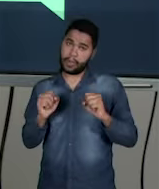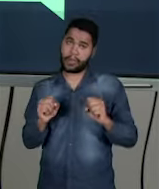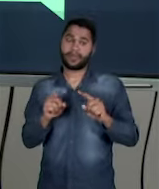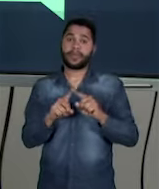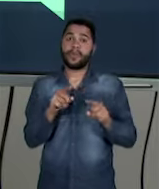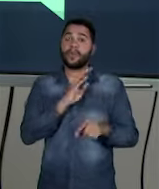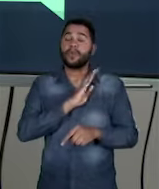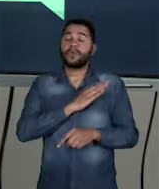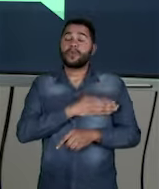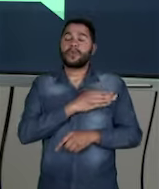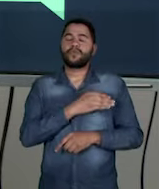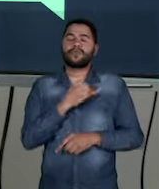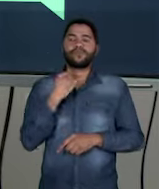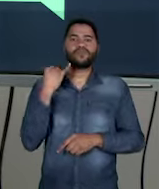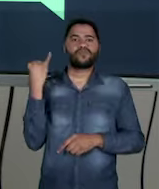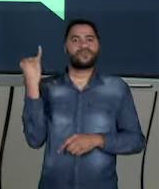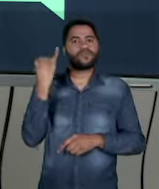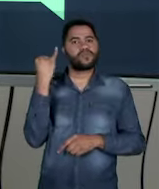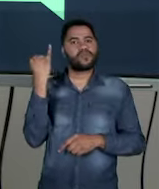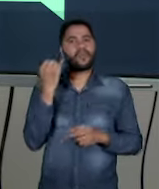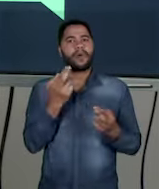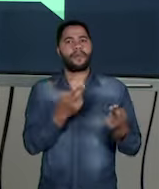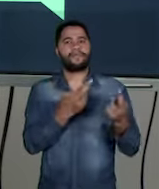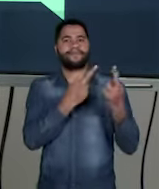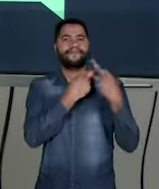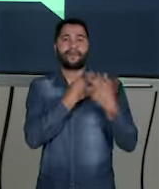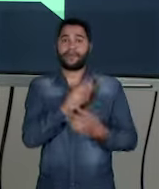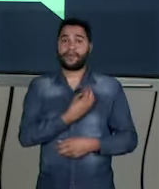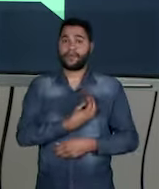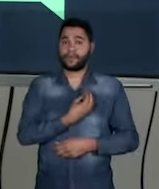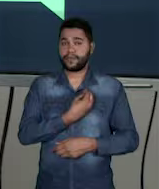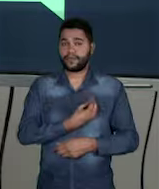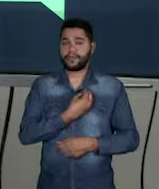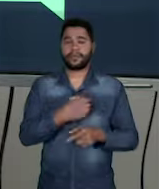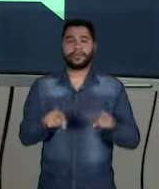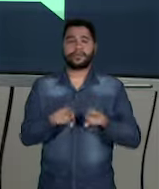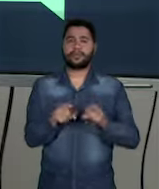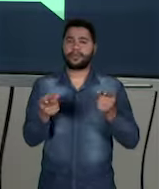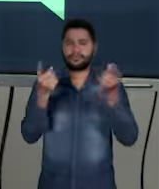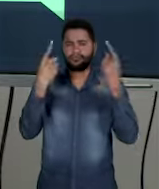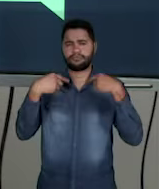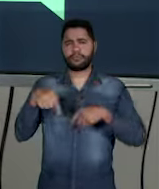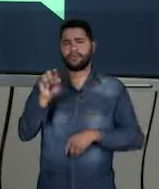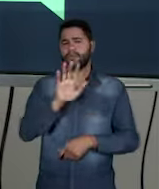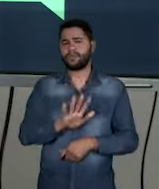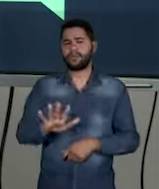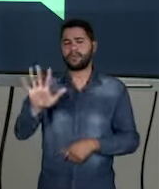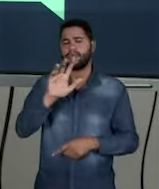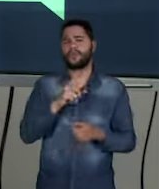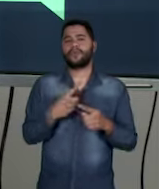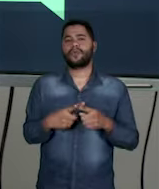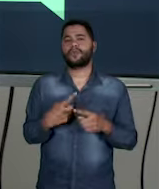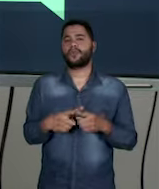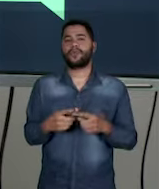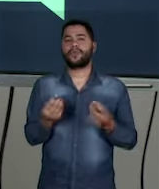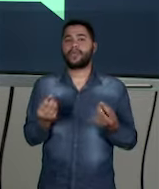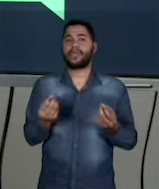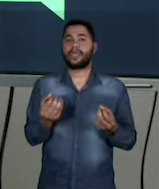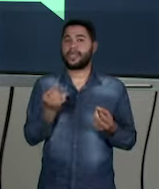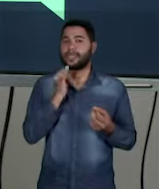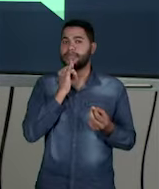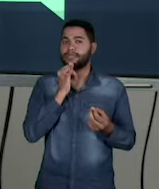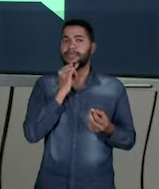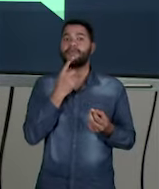tem um papel fundamental na nossa vida, no nosso organismo de forma geral, porque é ele quem leva